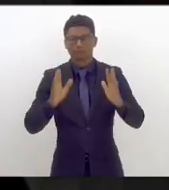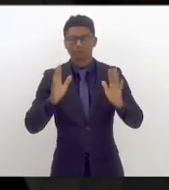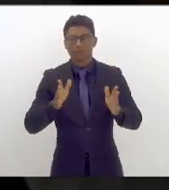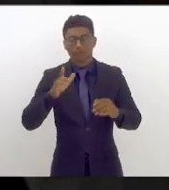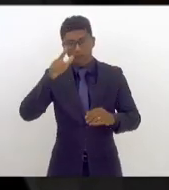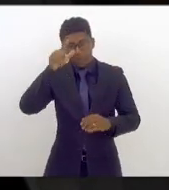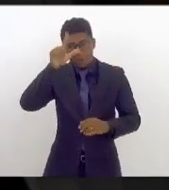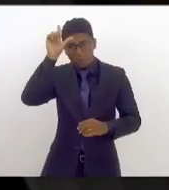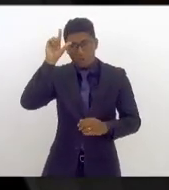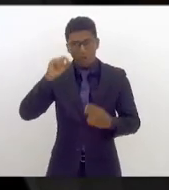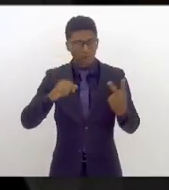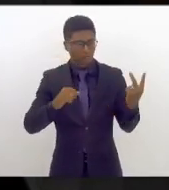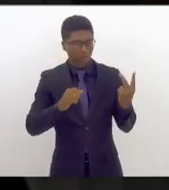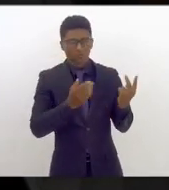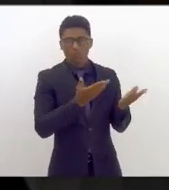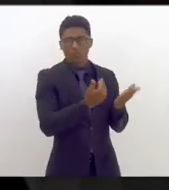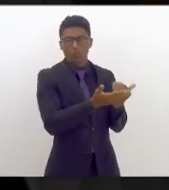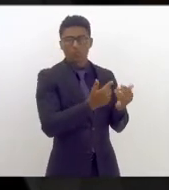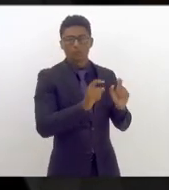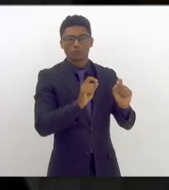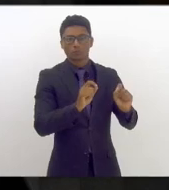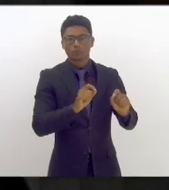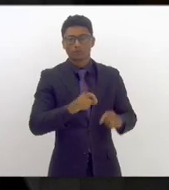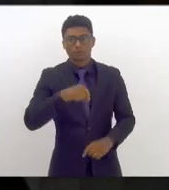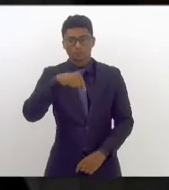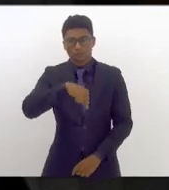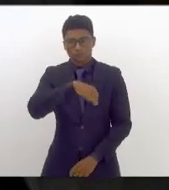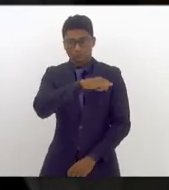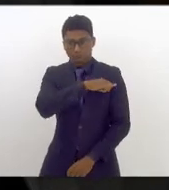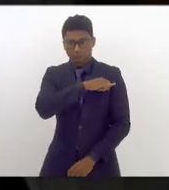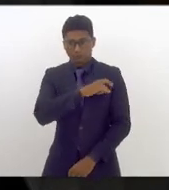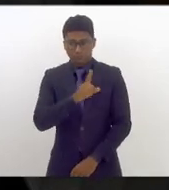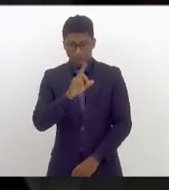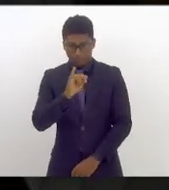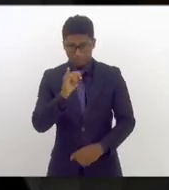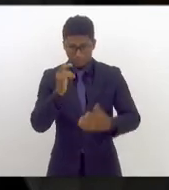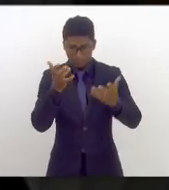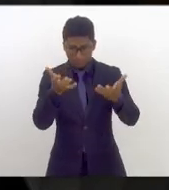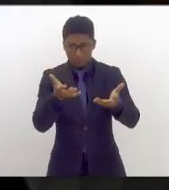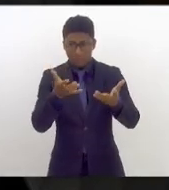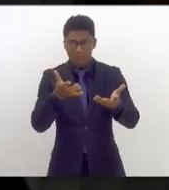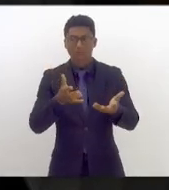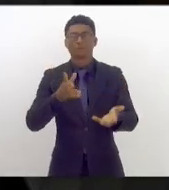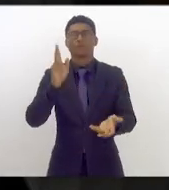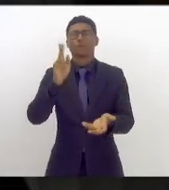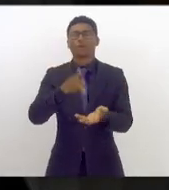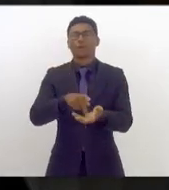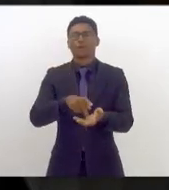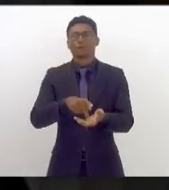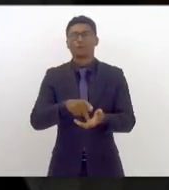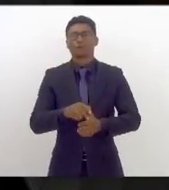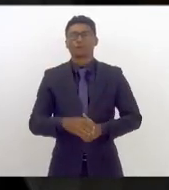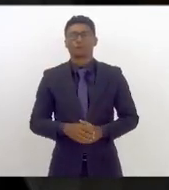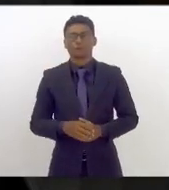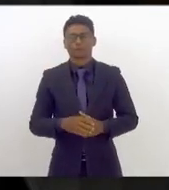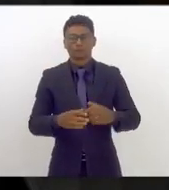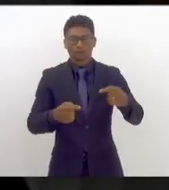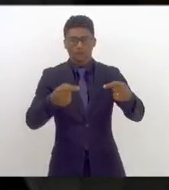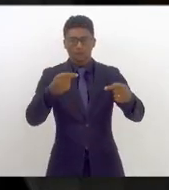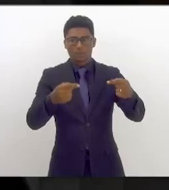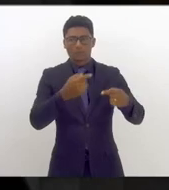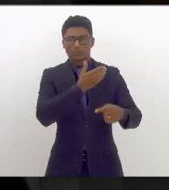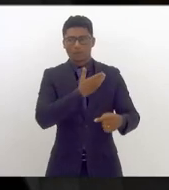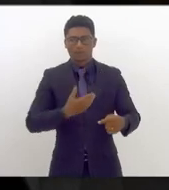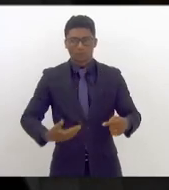Paulo, que se o Estado do Rio de Janeiro desejar, de fato, ter uma agenda, digamos assim, de política